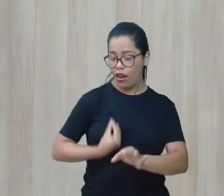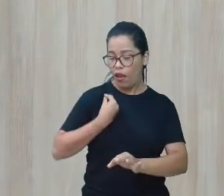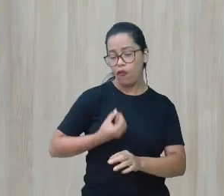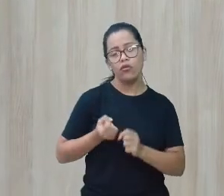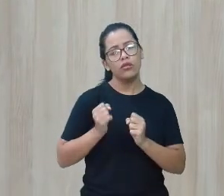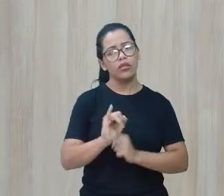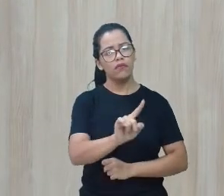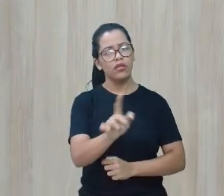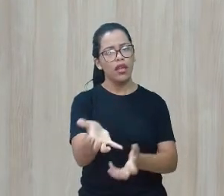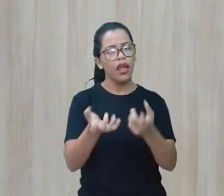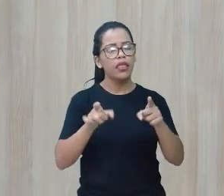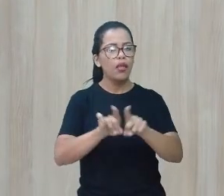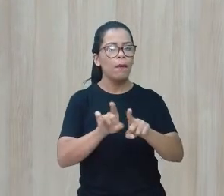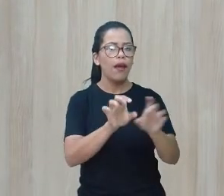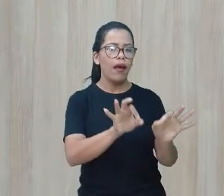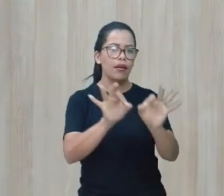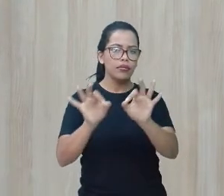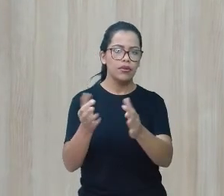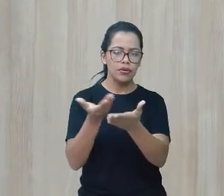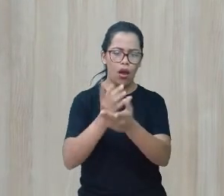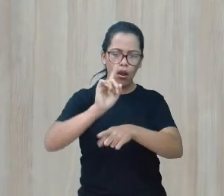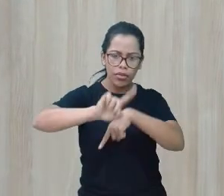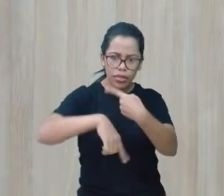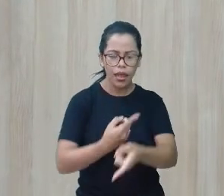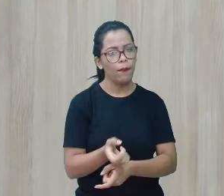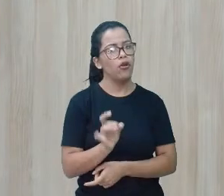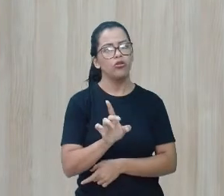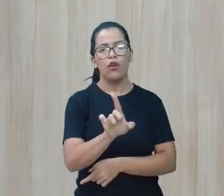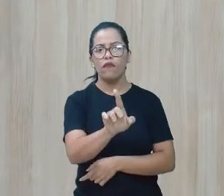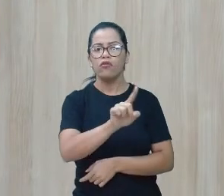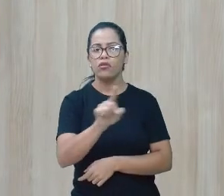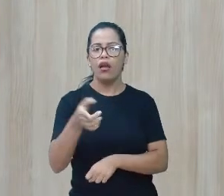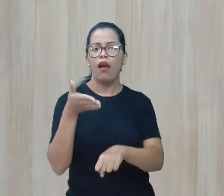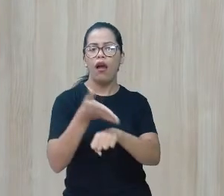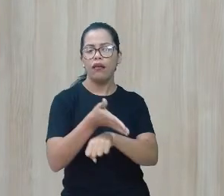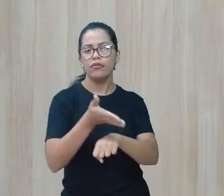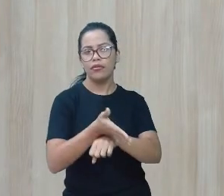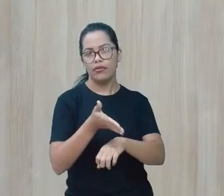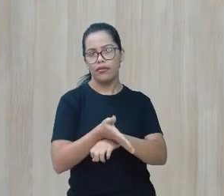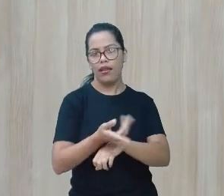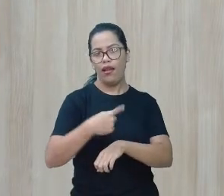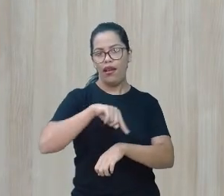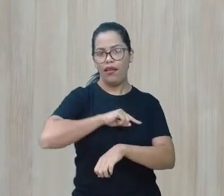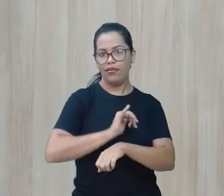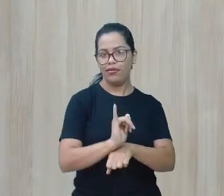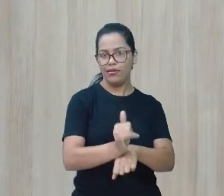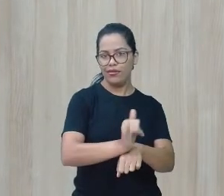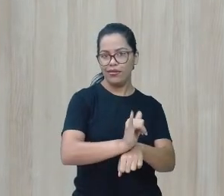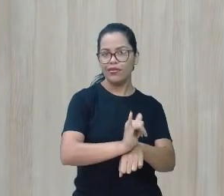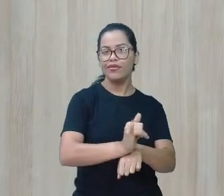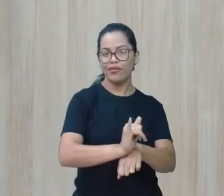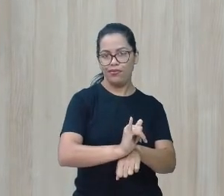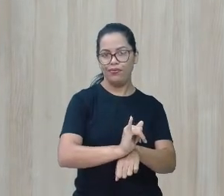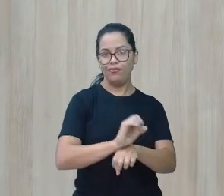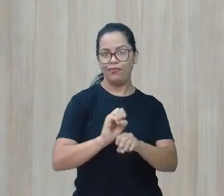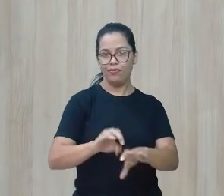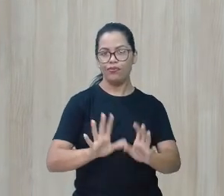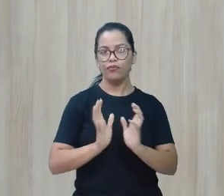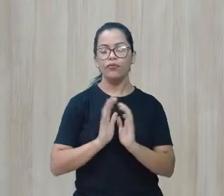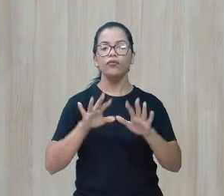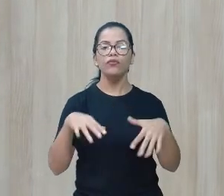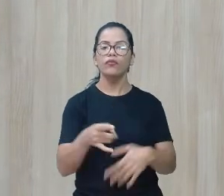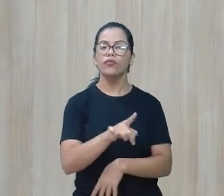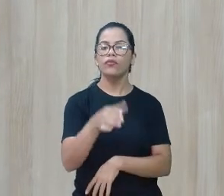quiser também acompanhar essa aula depois, basta você acessar o nosso canal no YouTube, tá certo? Você sabe